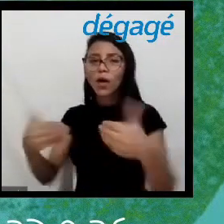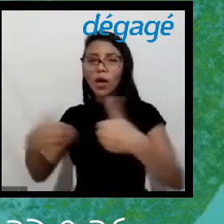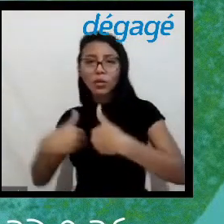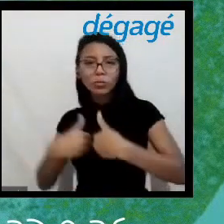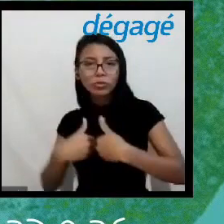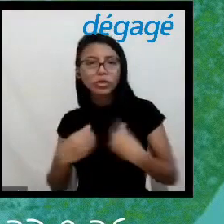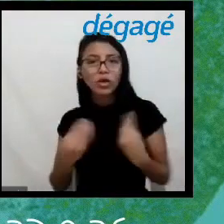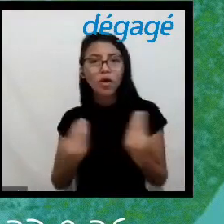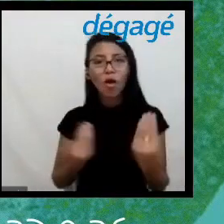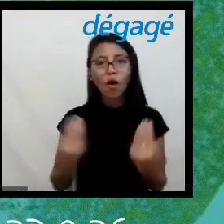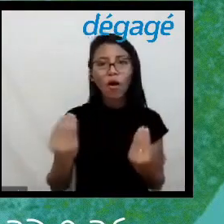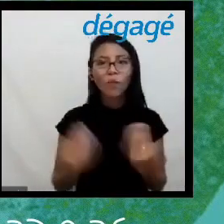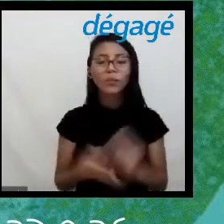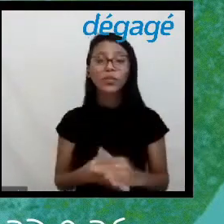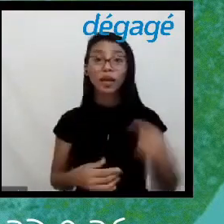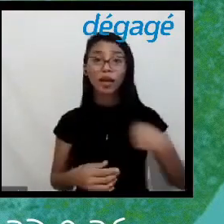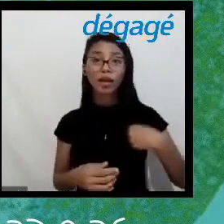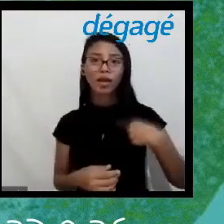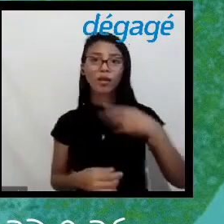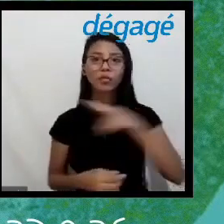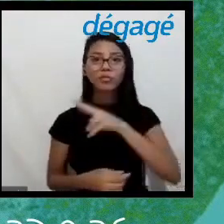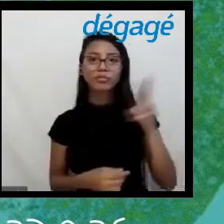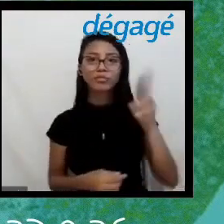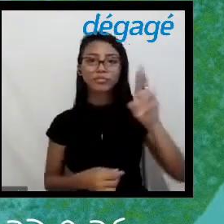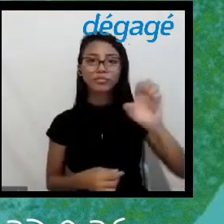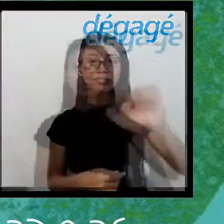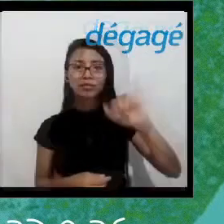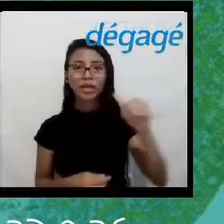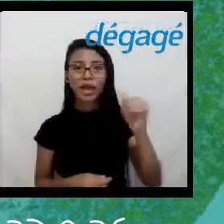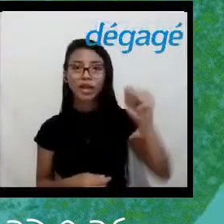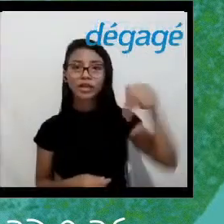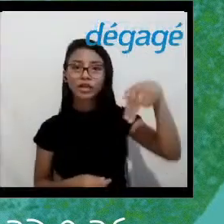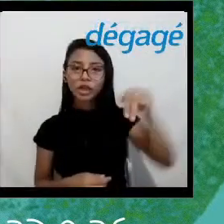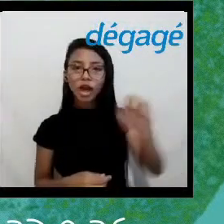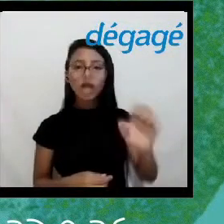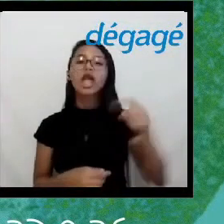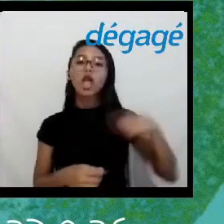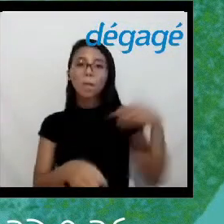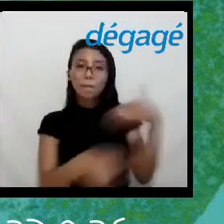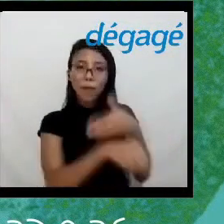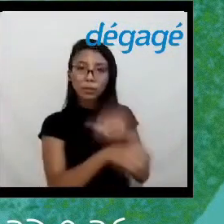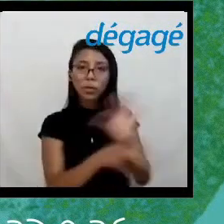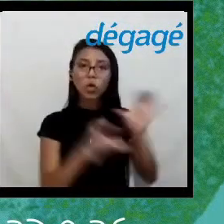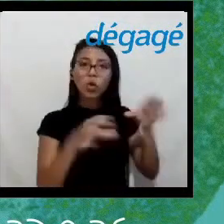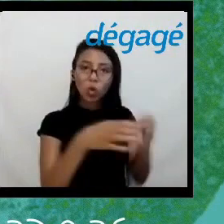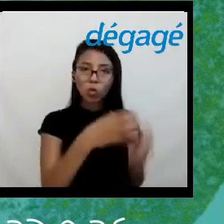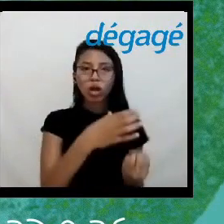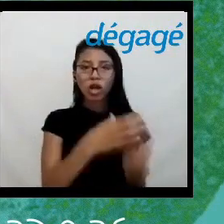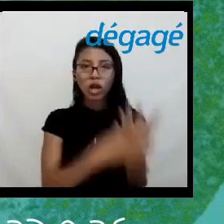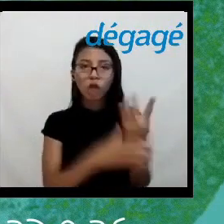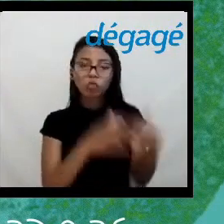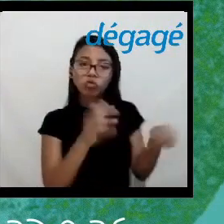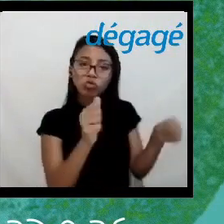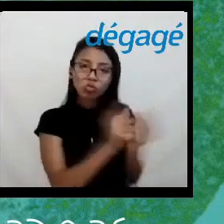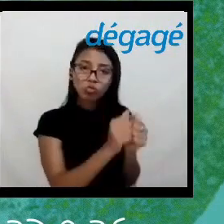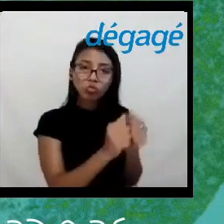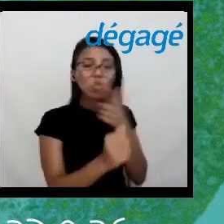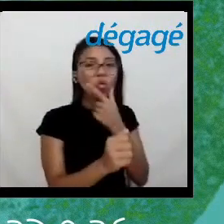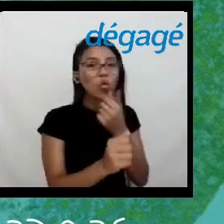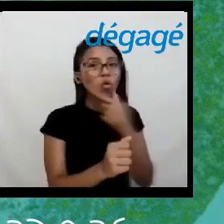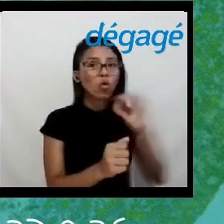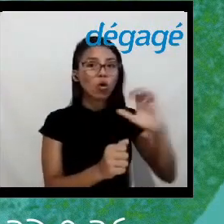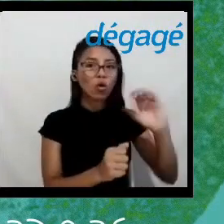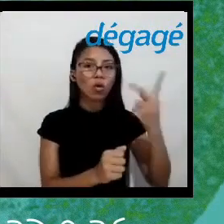das idealizadoras do seminário, desse conceito, juntamente com Charles Feitosa e Rosa